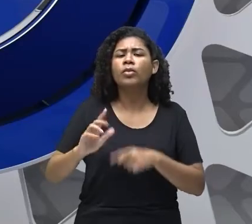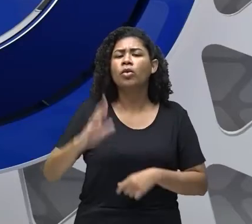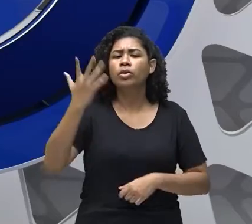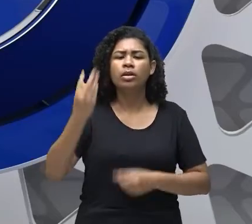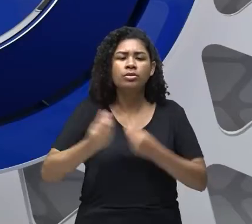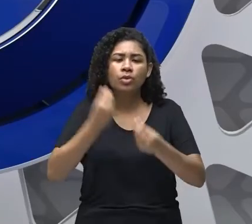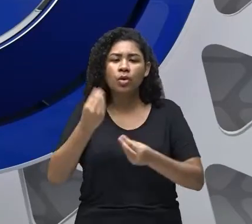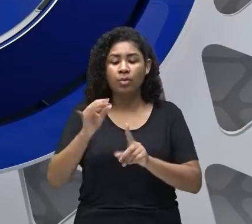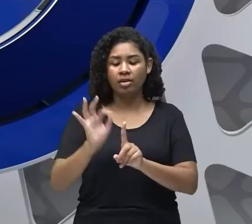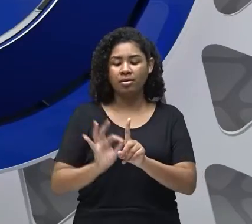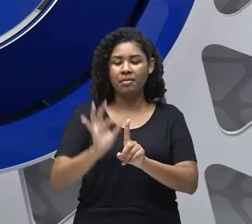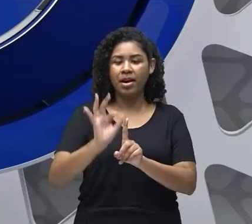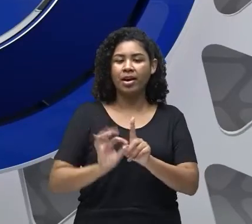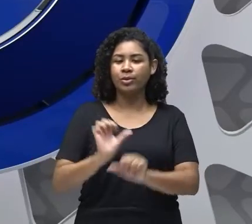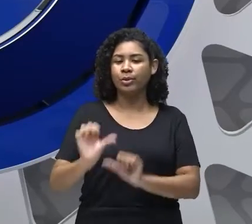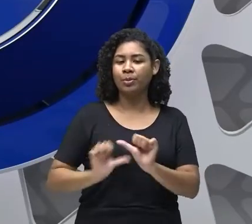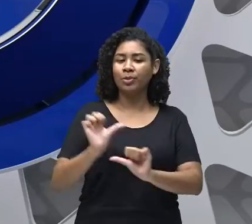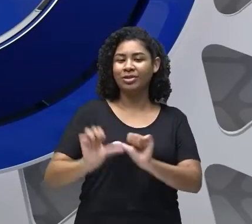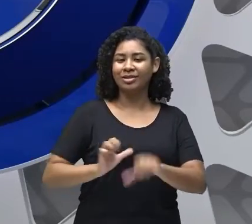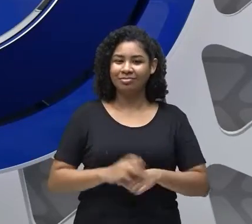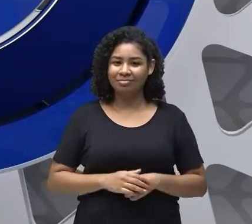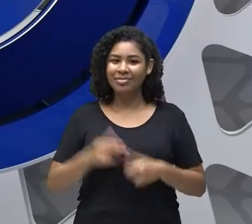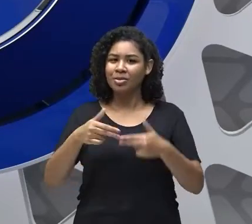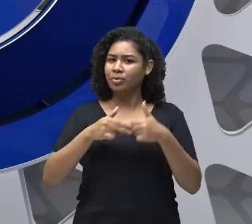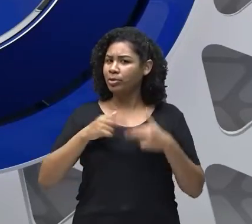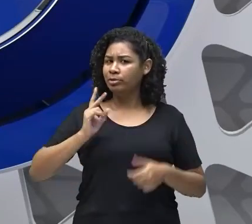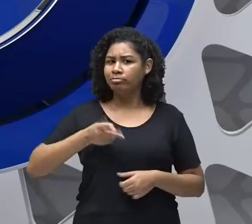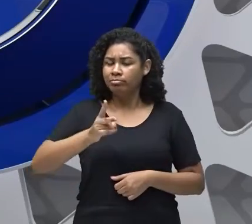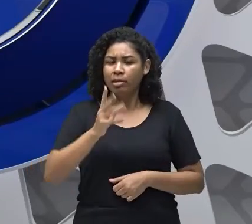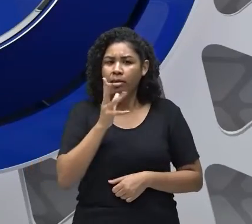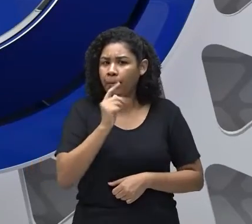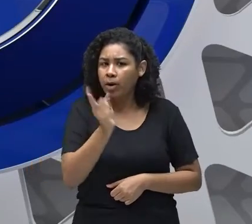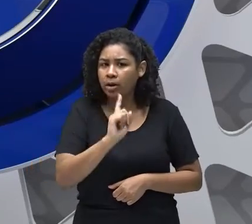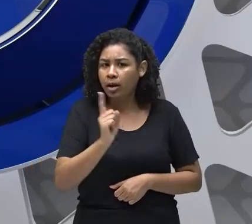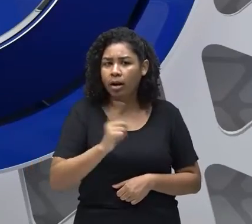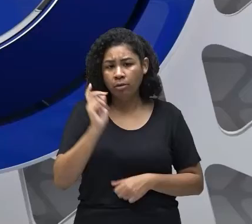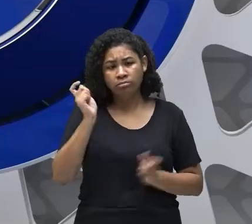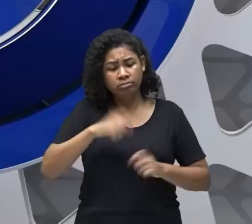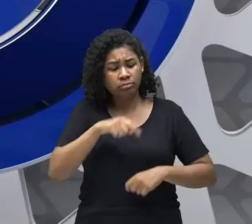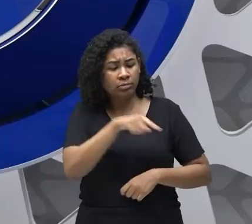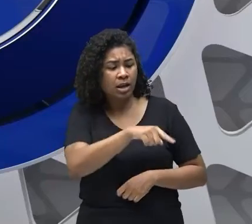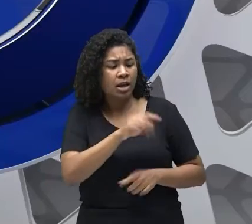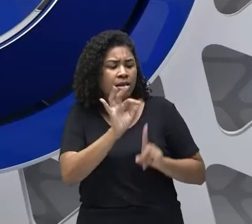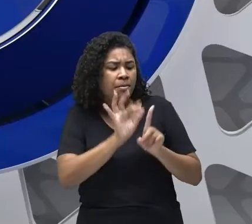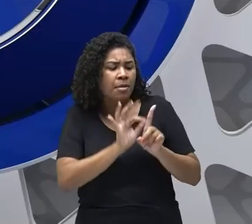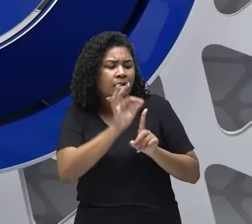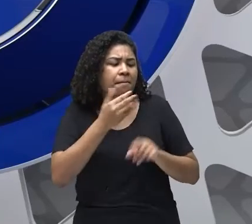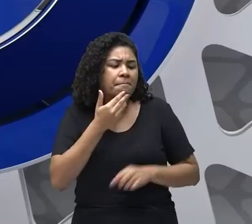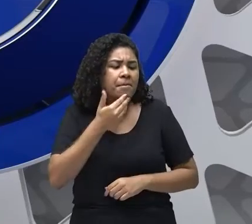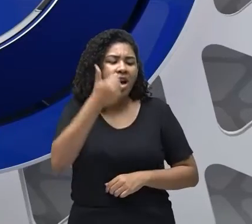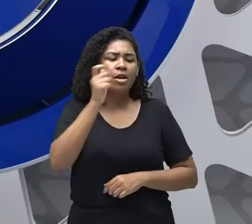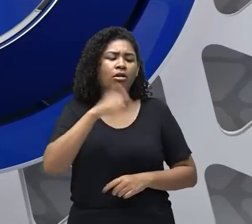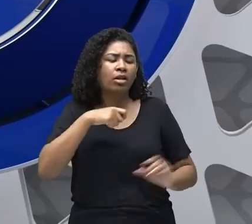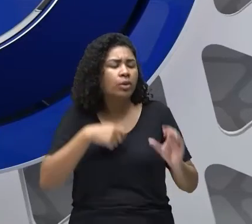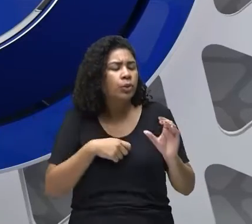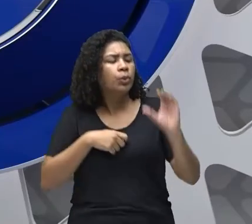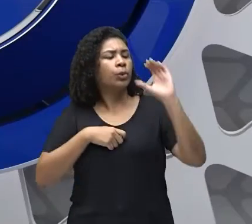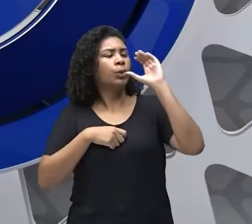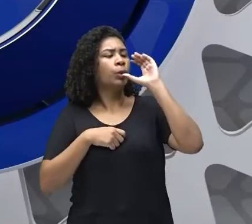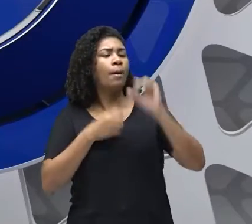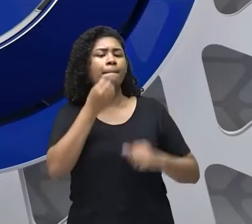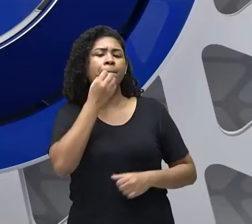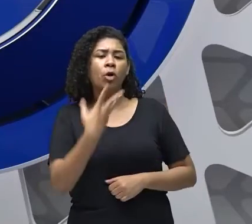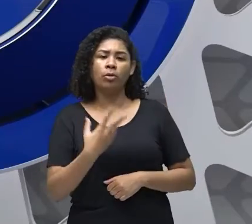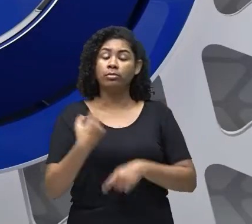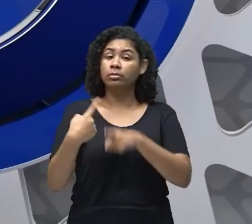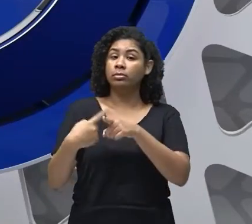de temperatura, né? Por isso que logo em seguida, não demora muito, meu refrigerante já está com uma temperatura melhor, porque o gelo, né, quando ele